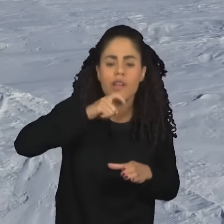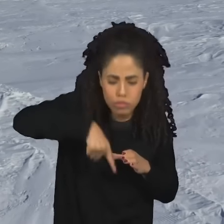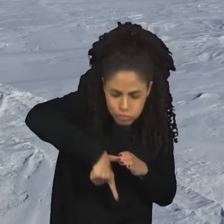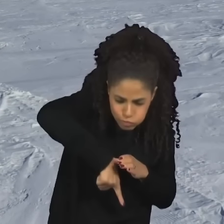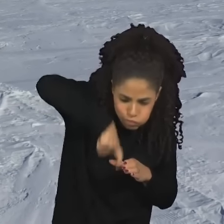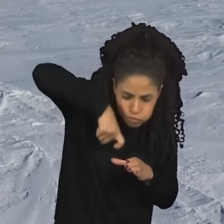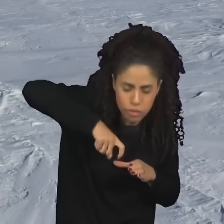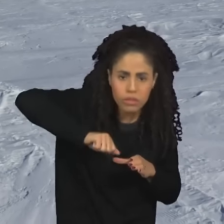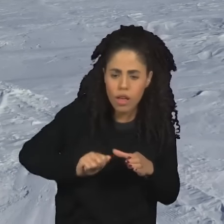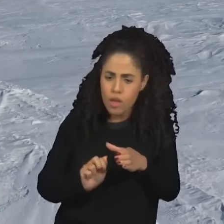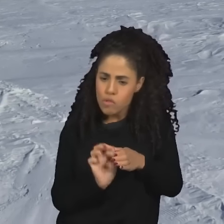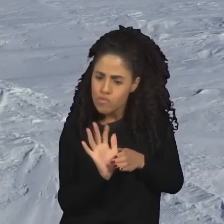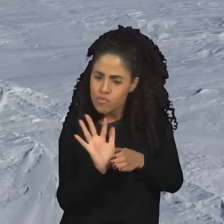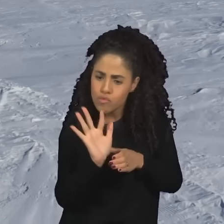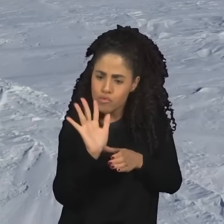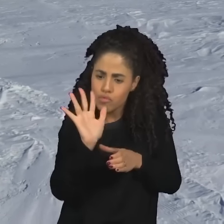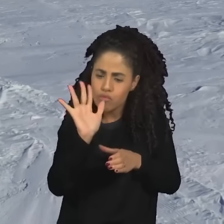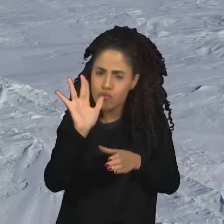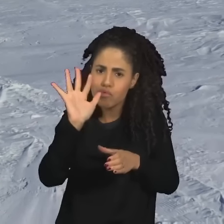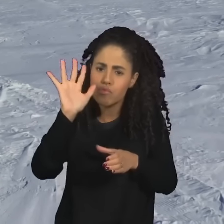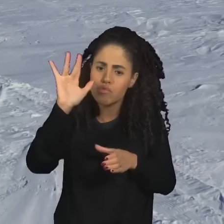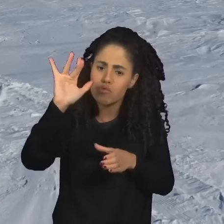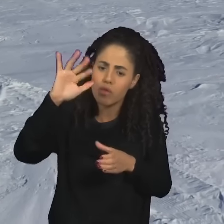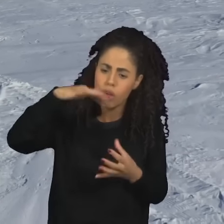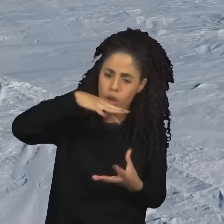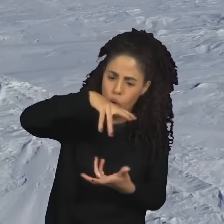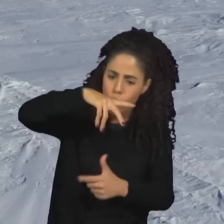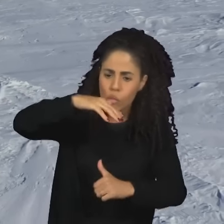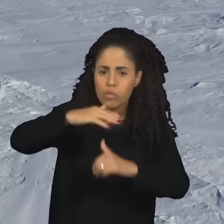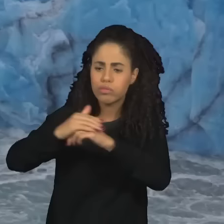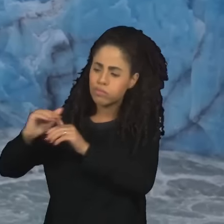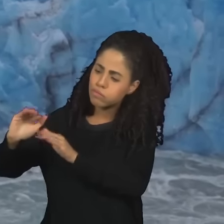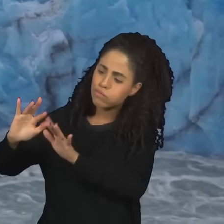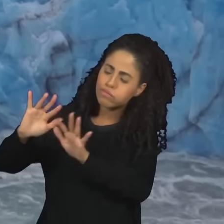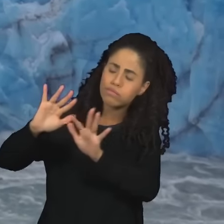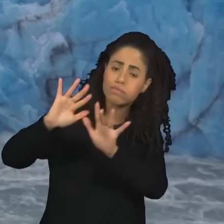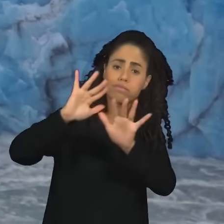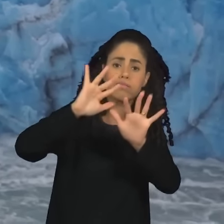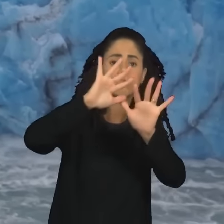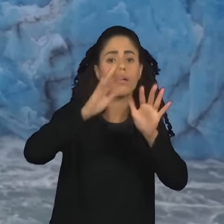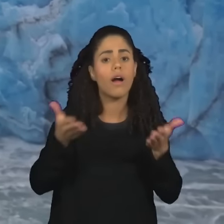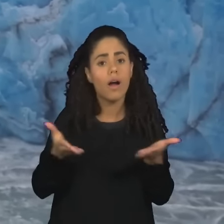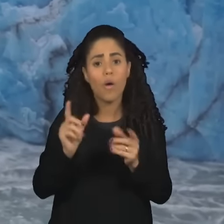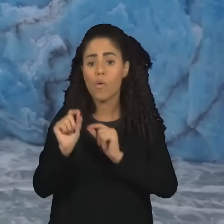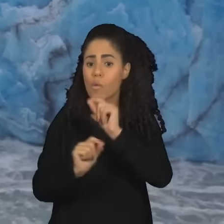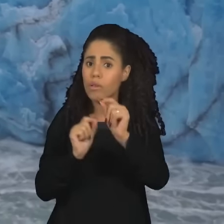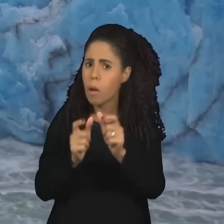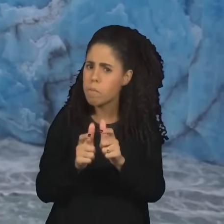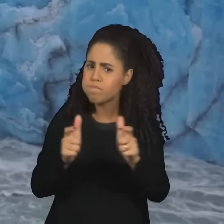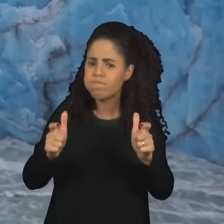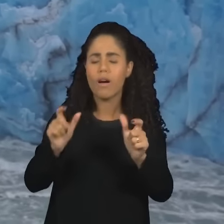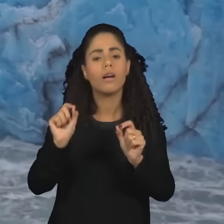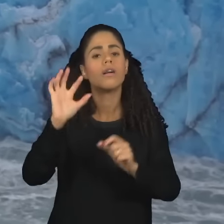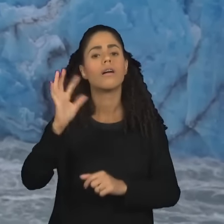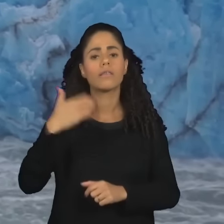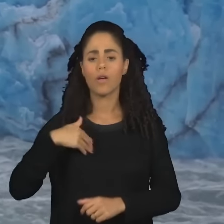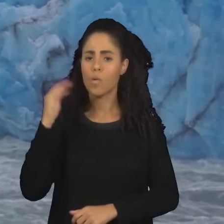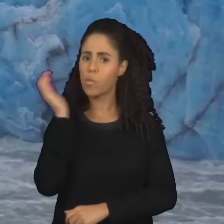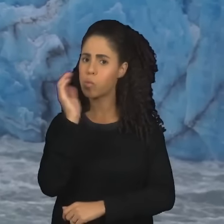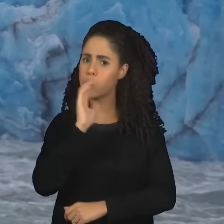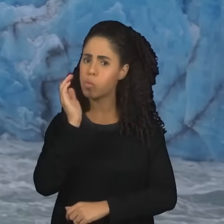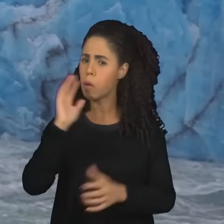de gases poluentes da atmosfera há milhões de anos, aqueles que, em grande quantidade, aceleram